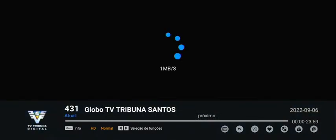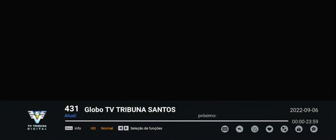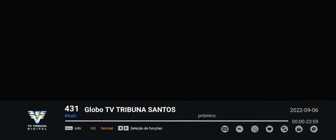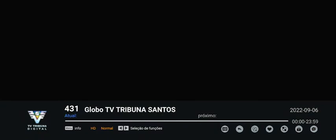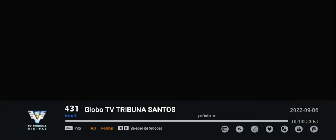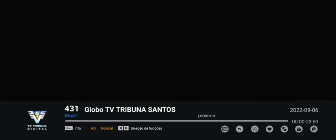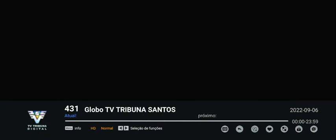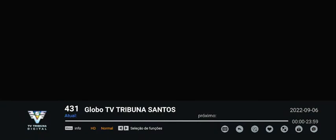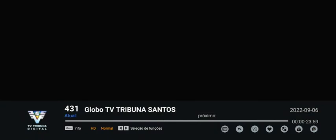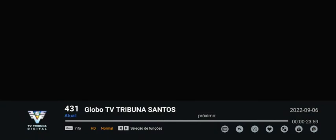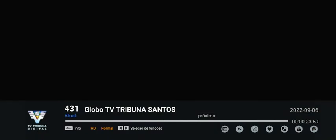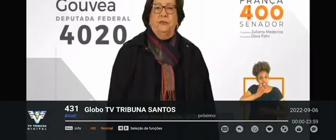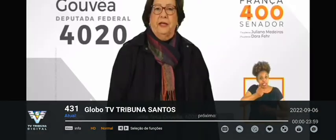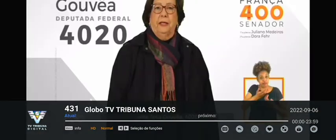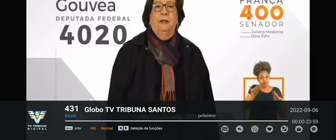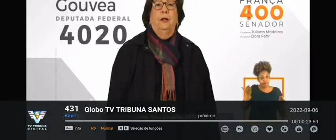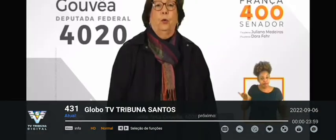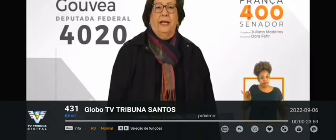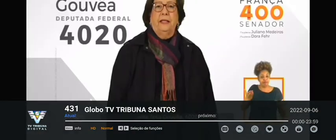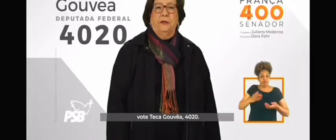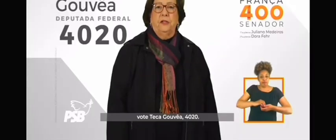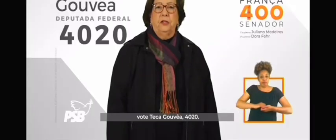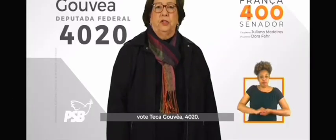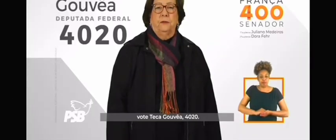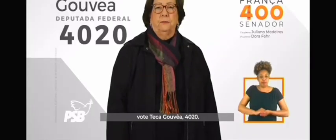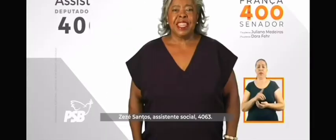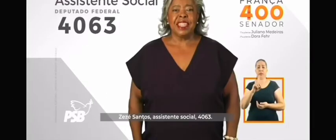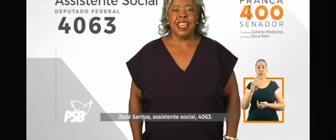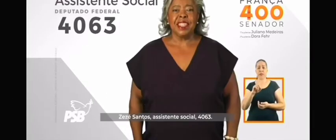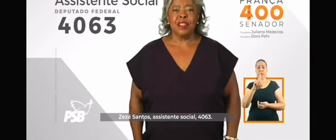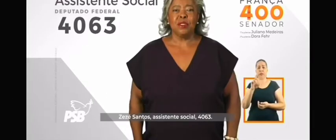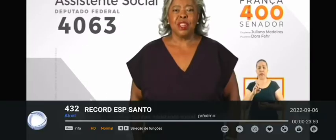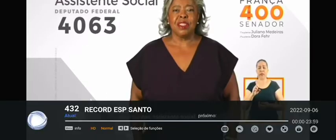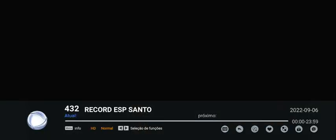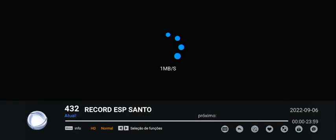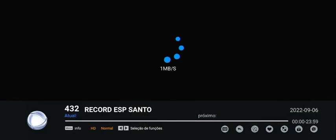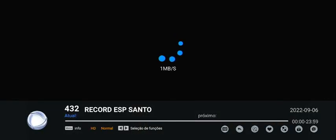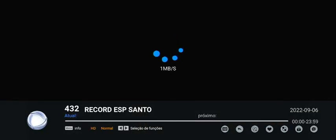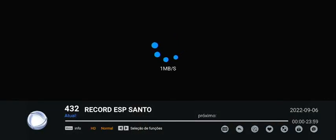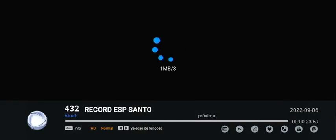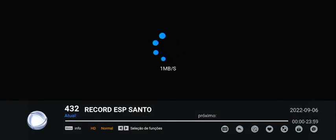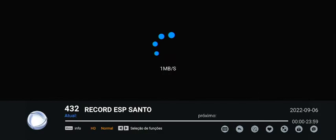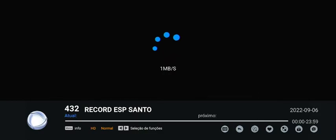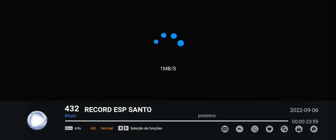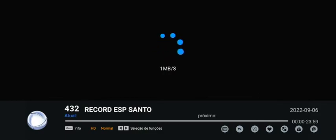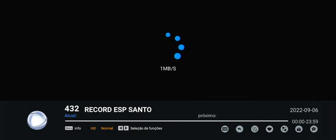um... Veia, 40-20. Zezé Santos.